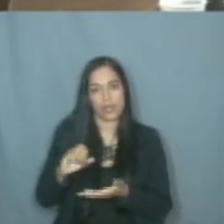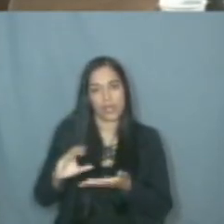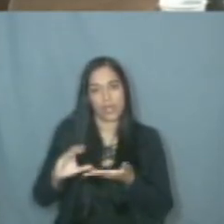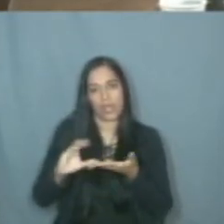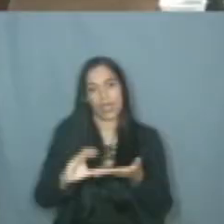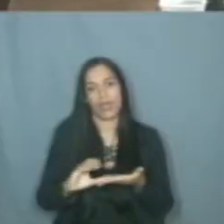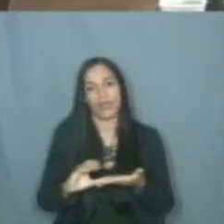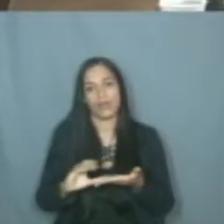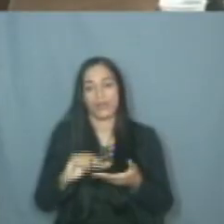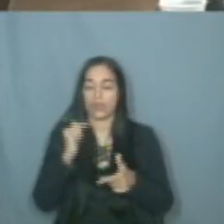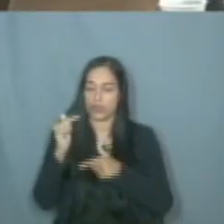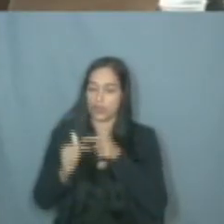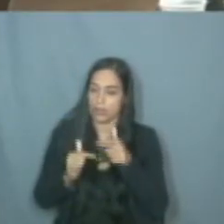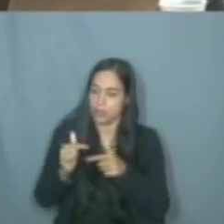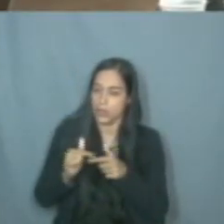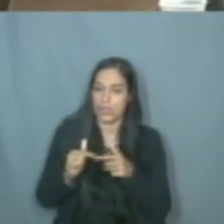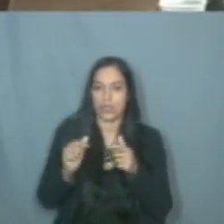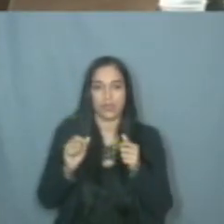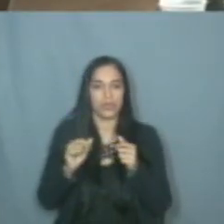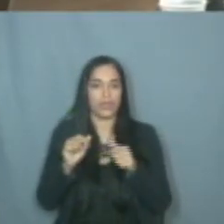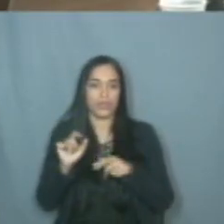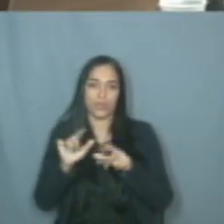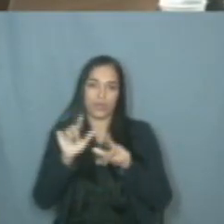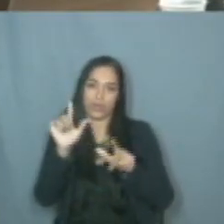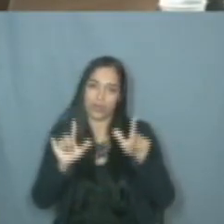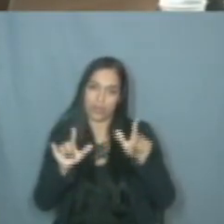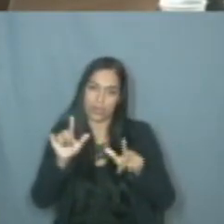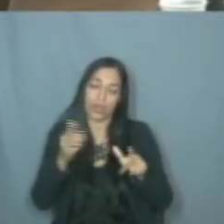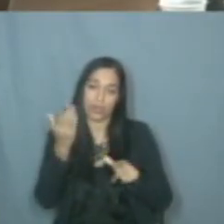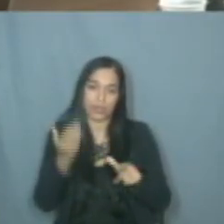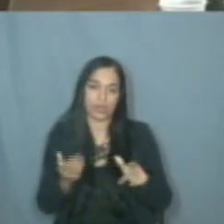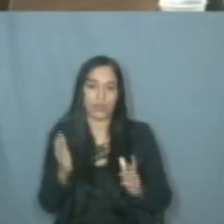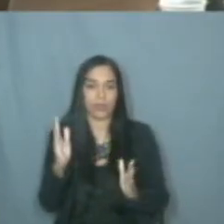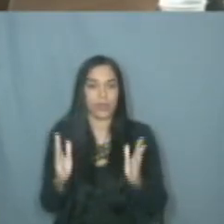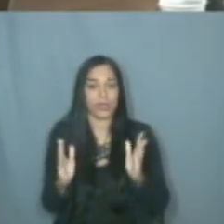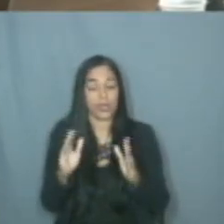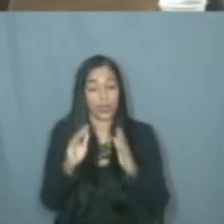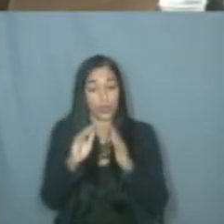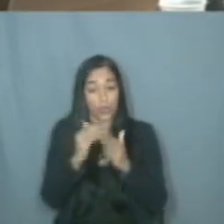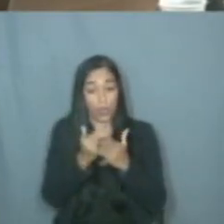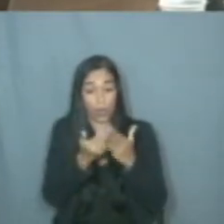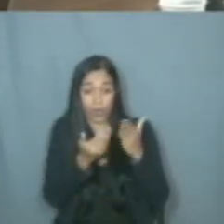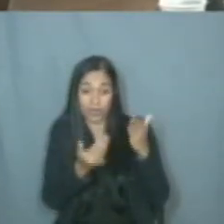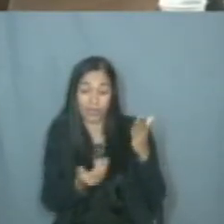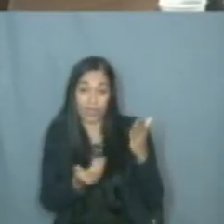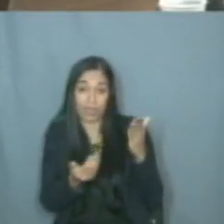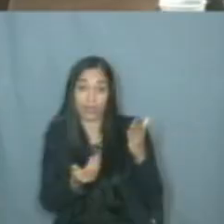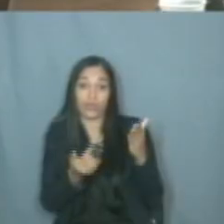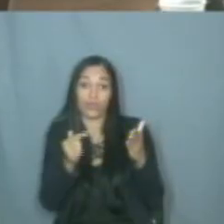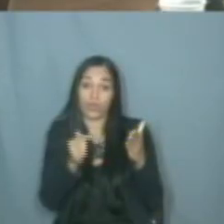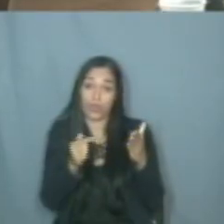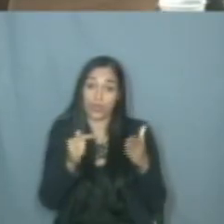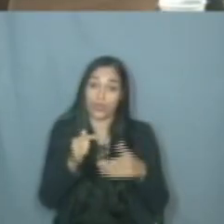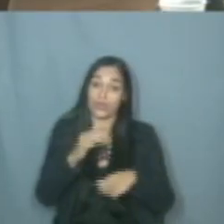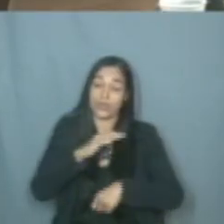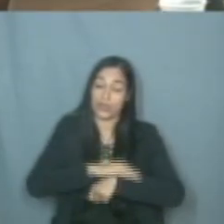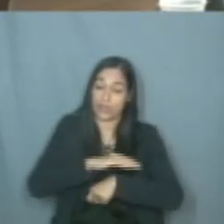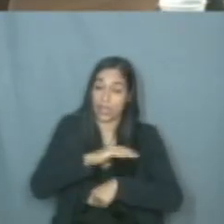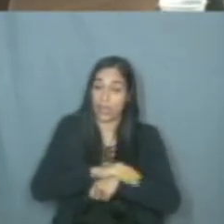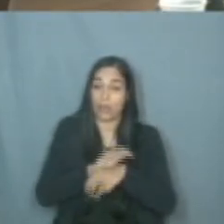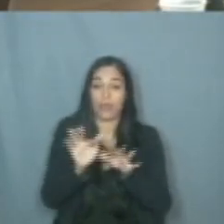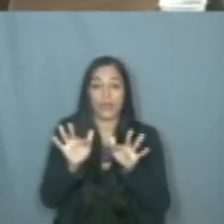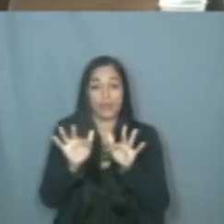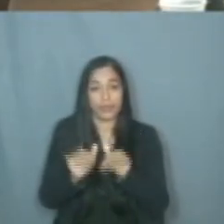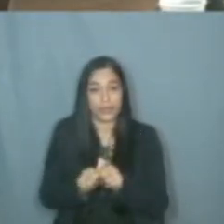também, que podem estar me assistindo, e ao seu mandato também, é se no contrato de tempo determinado, e aí cabe a